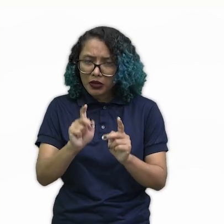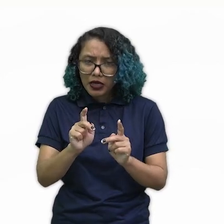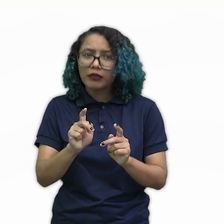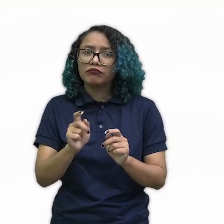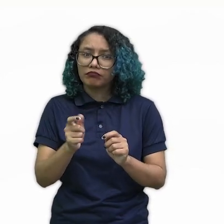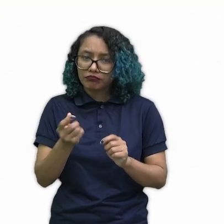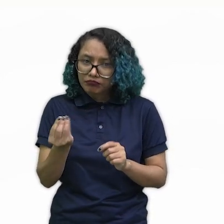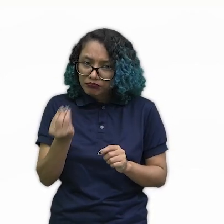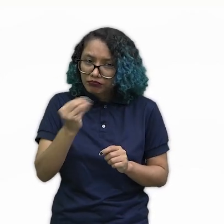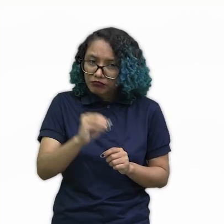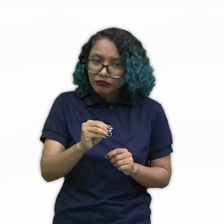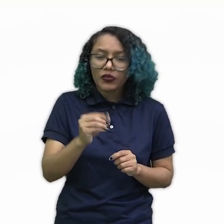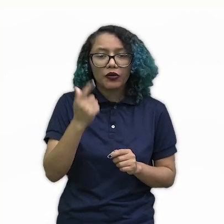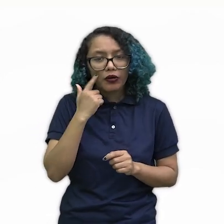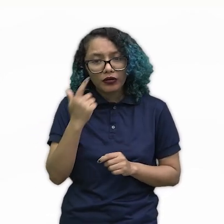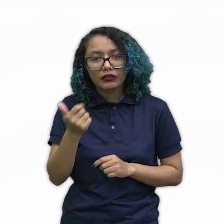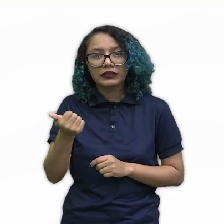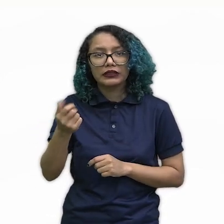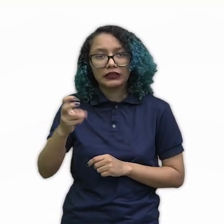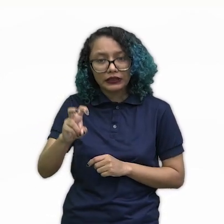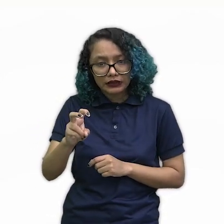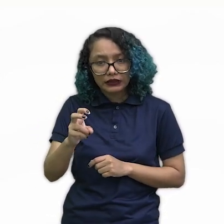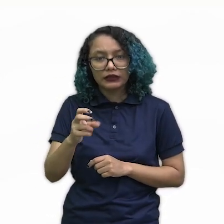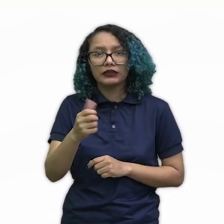ó, 15, 15,